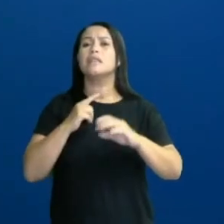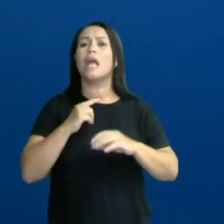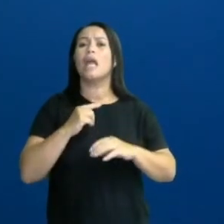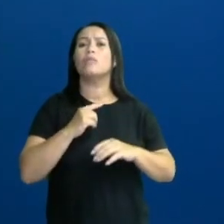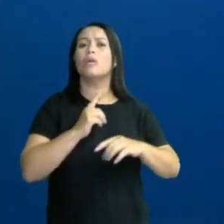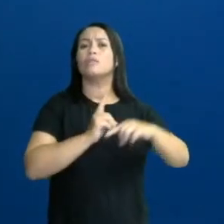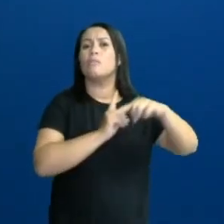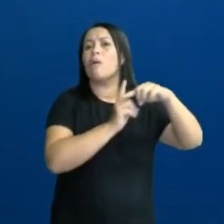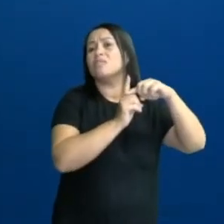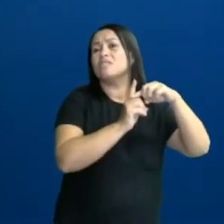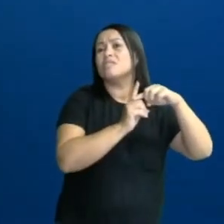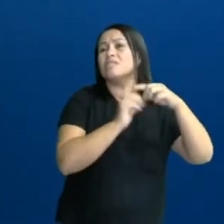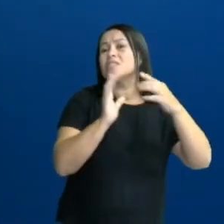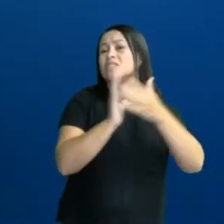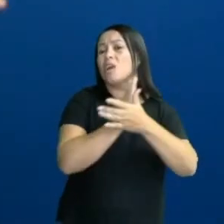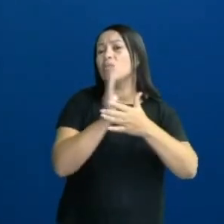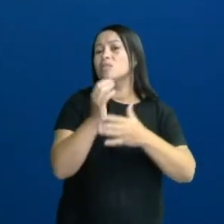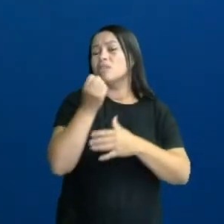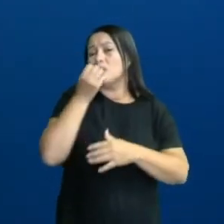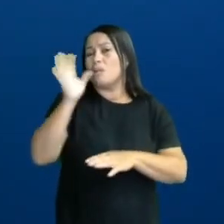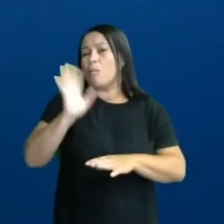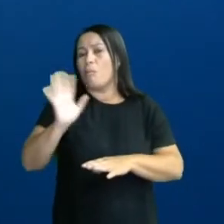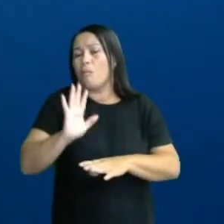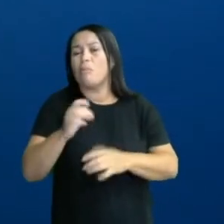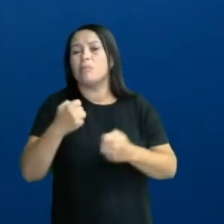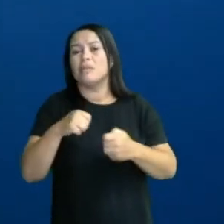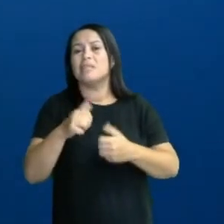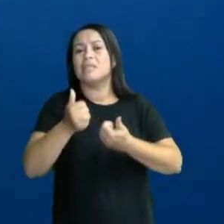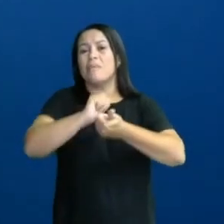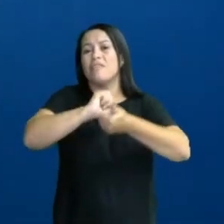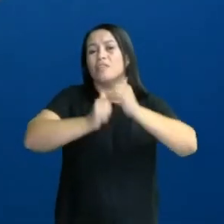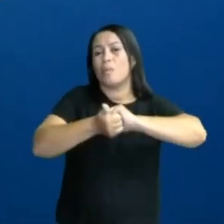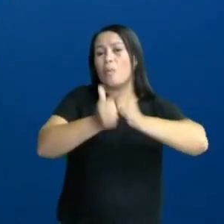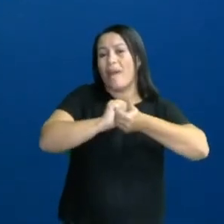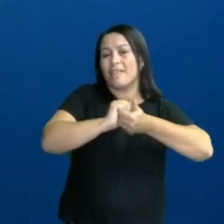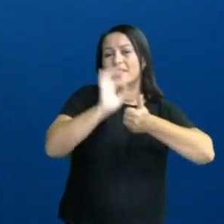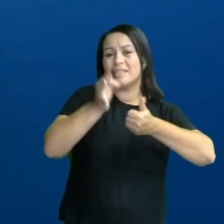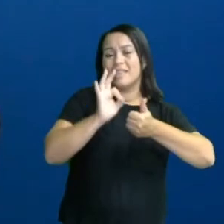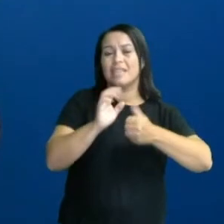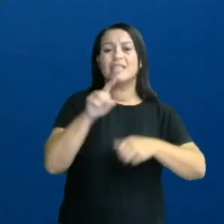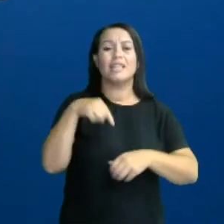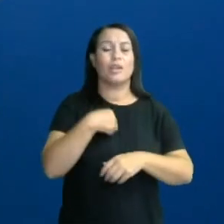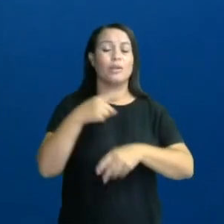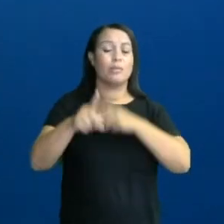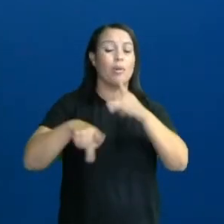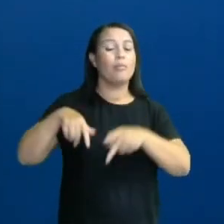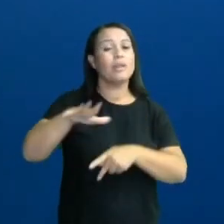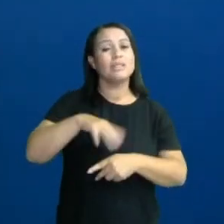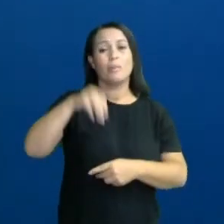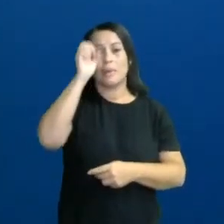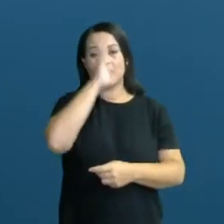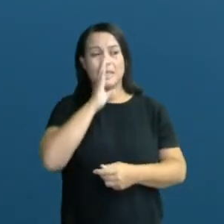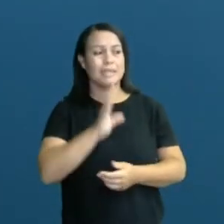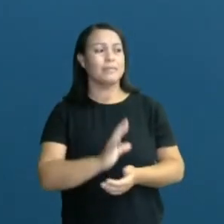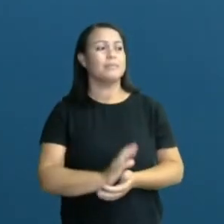aquelas não tão boas assim que precisam ser aperfeiçoadas, tá certo? Da nossa população